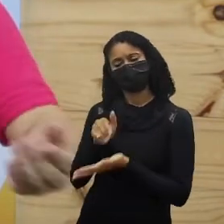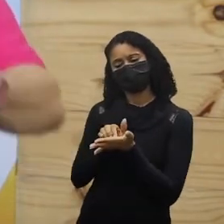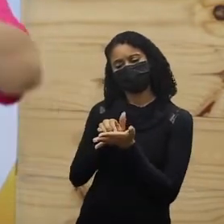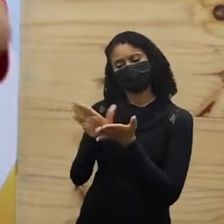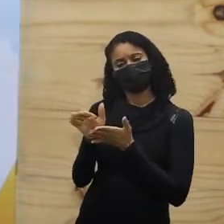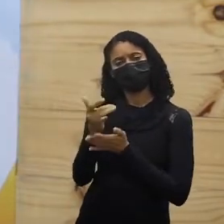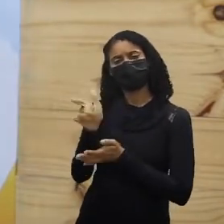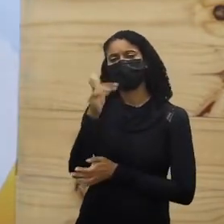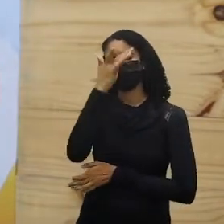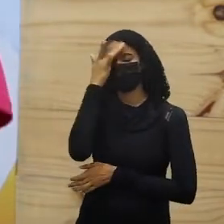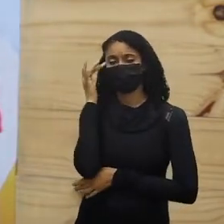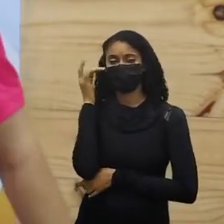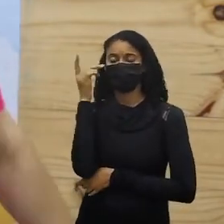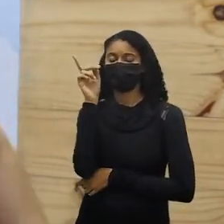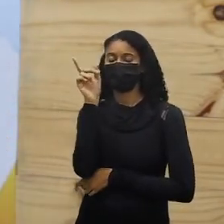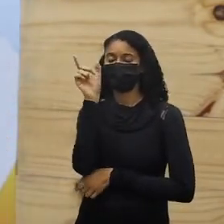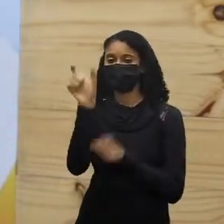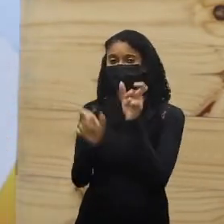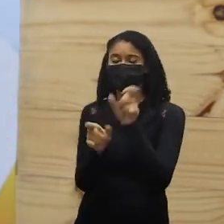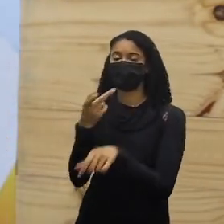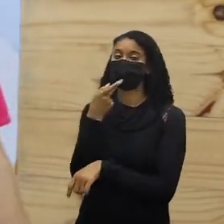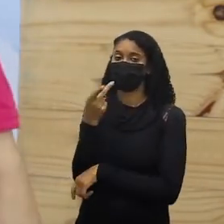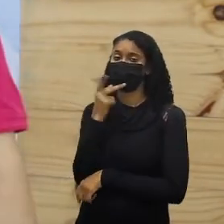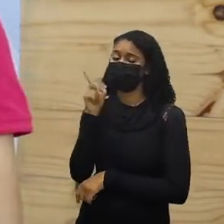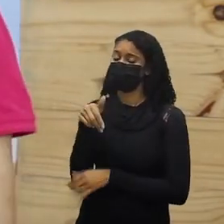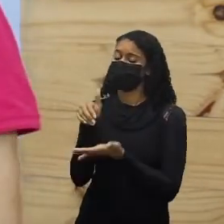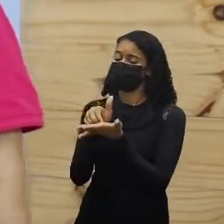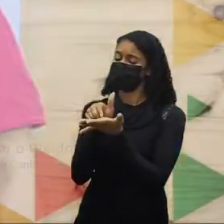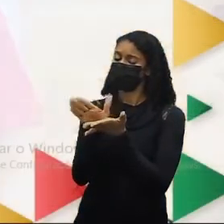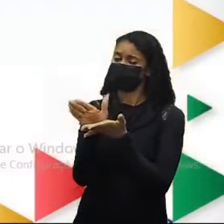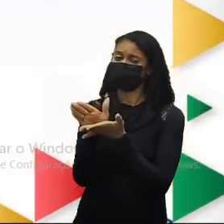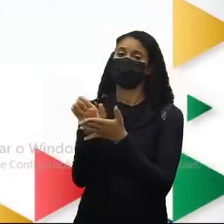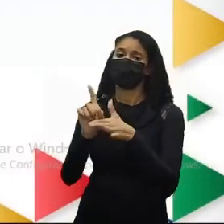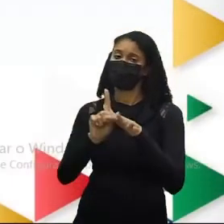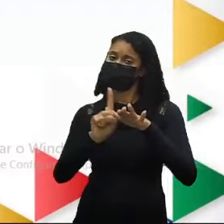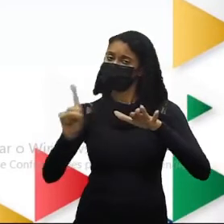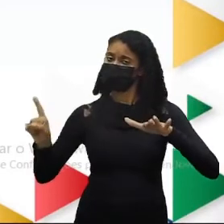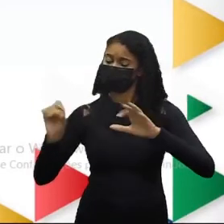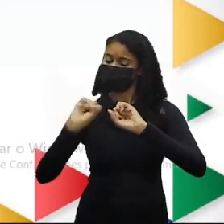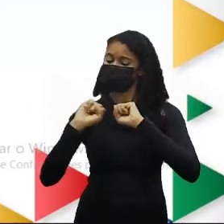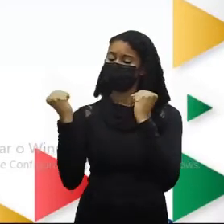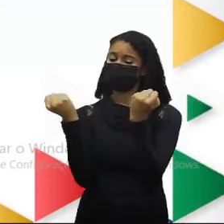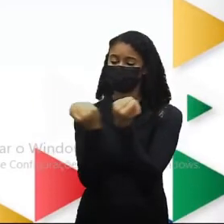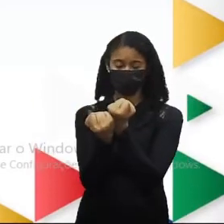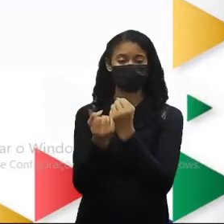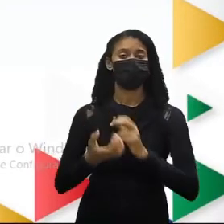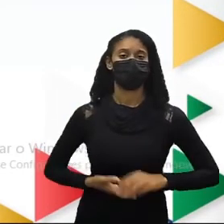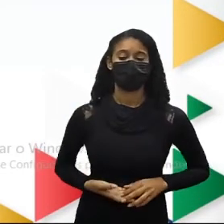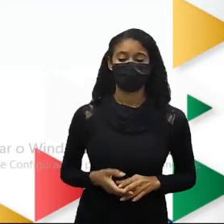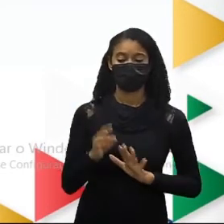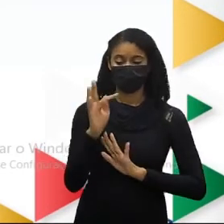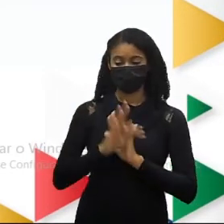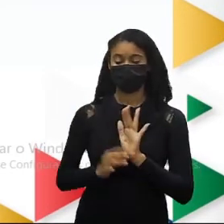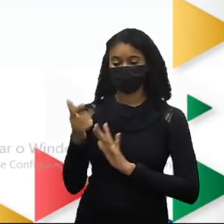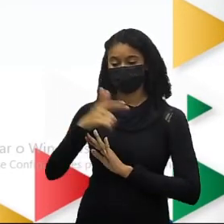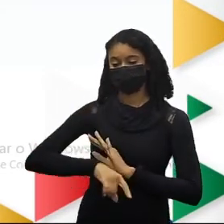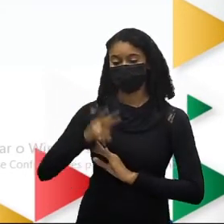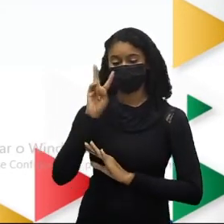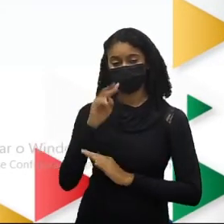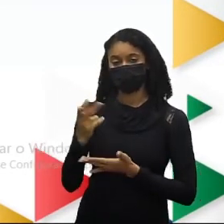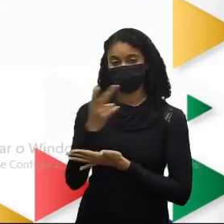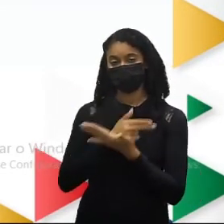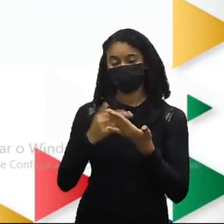o outro. Olha aí a exclusão social. E aqui trago mais uma vez um texto artístico